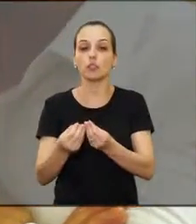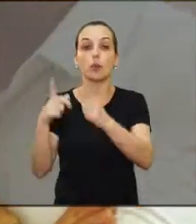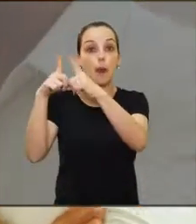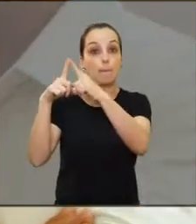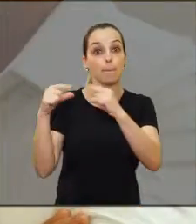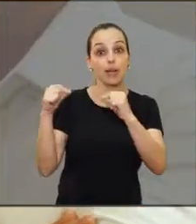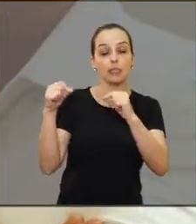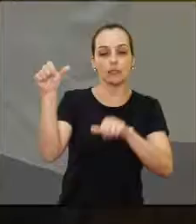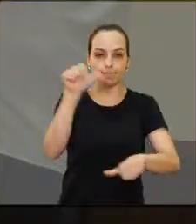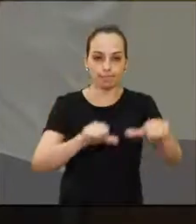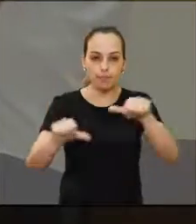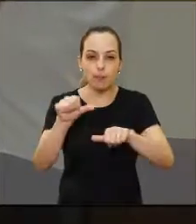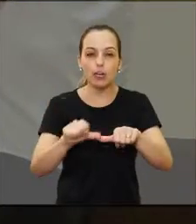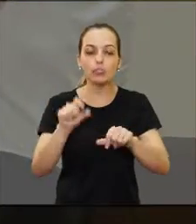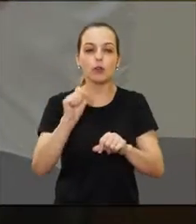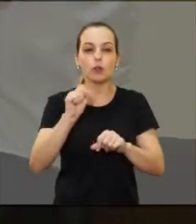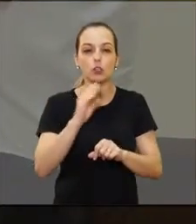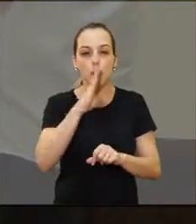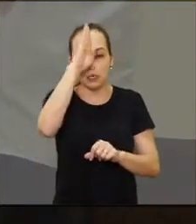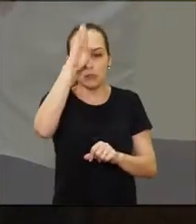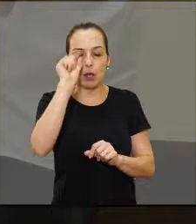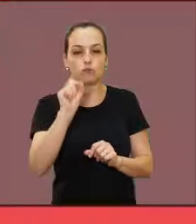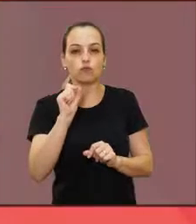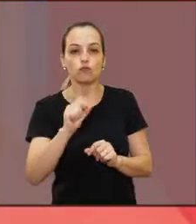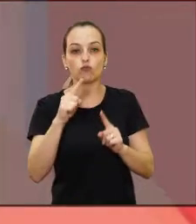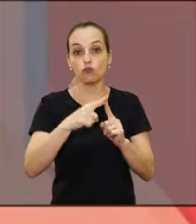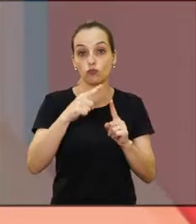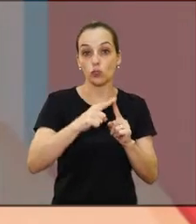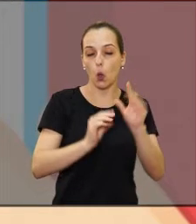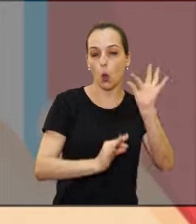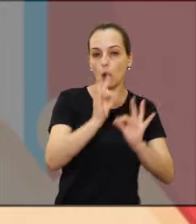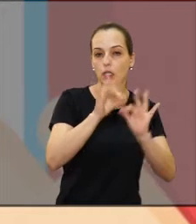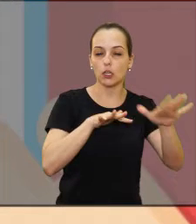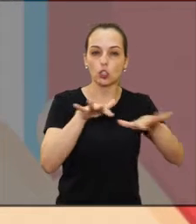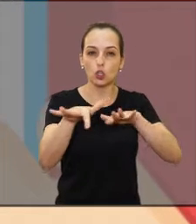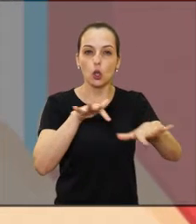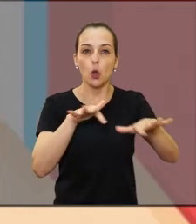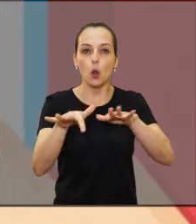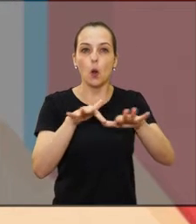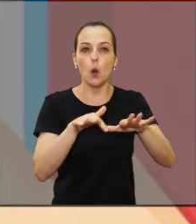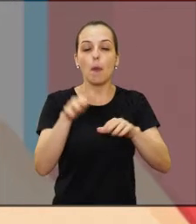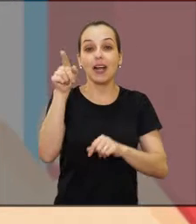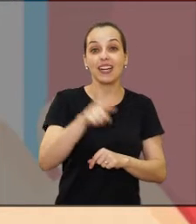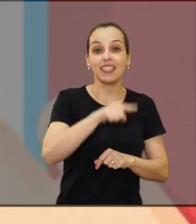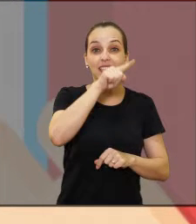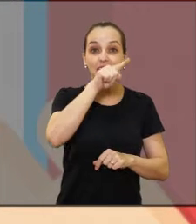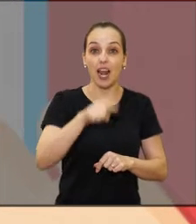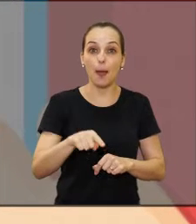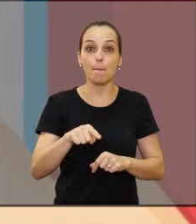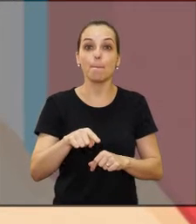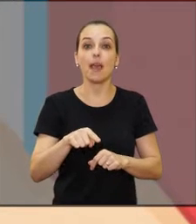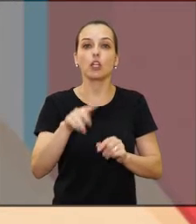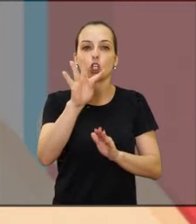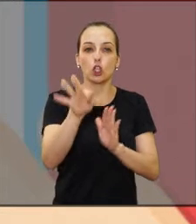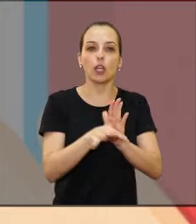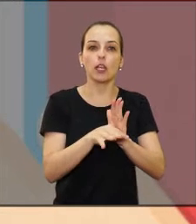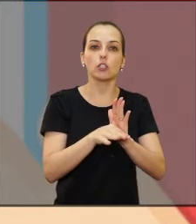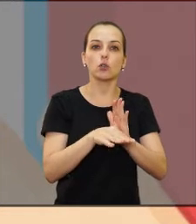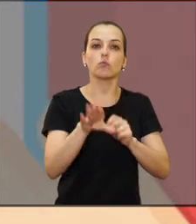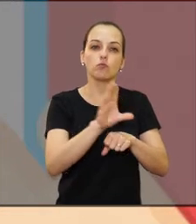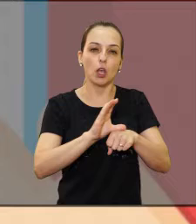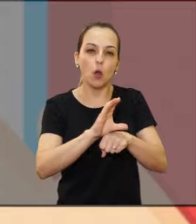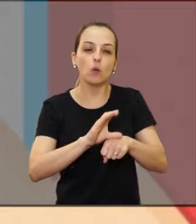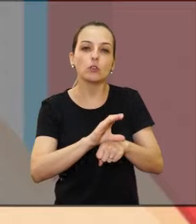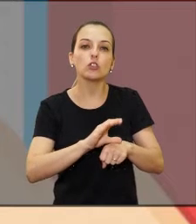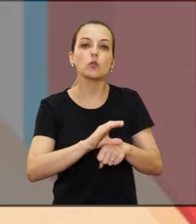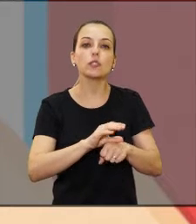que será encaminhado para avaliação em Brasília. Entre os principais pontos estão a organização de um movimento para pedir a revogação da